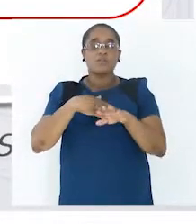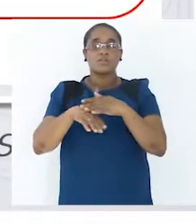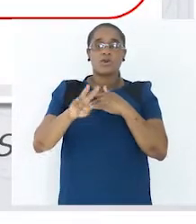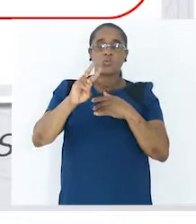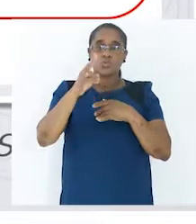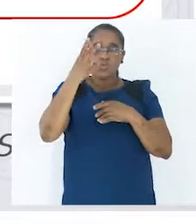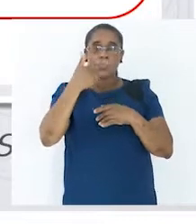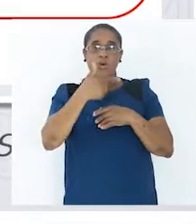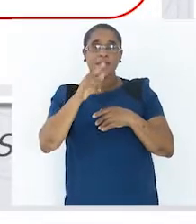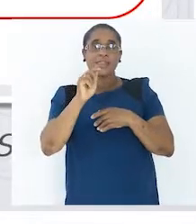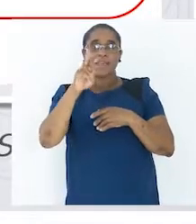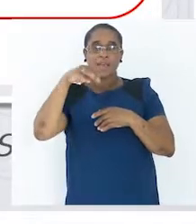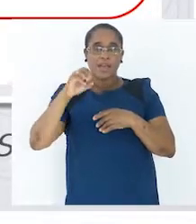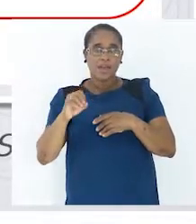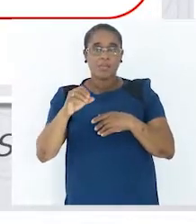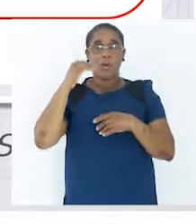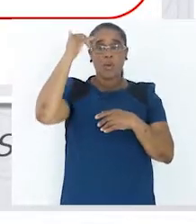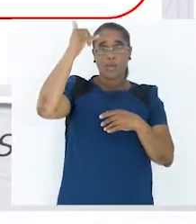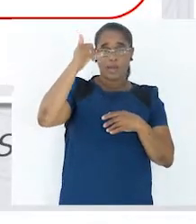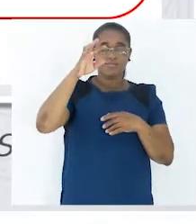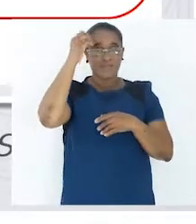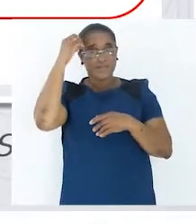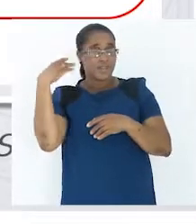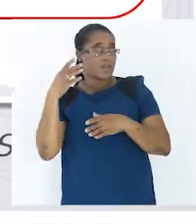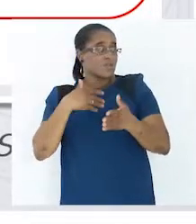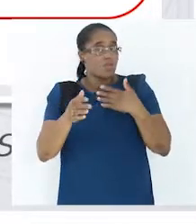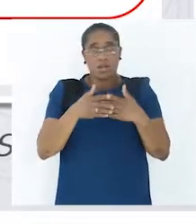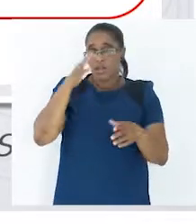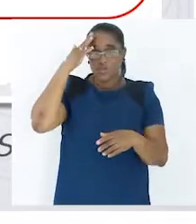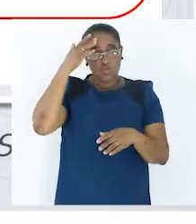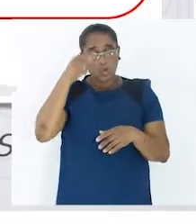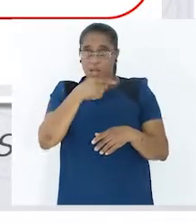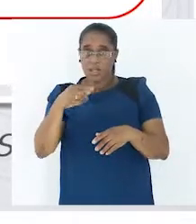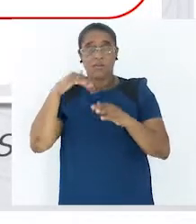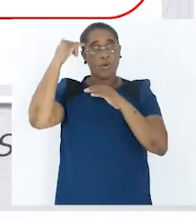ao quadrado, não se esqueçam que qualquer número negativo ao quadrado dá